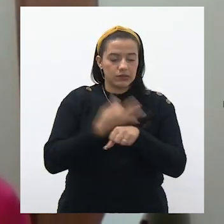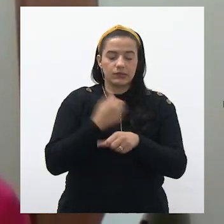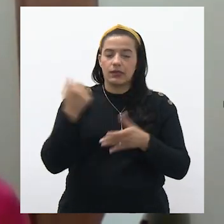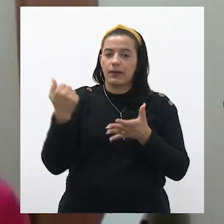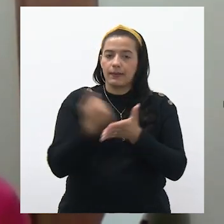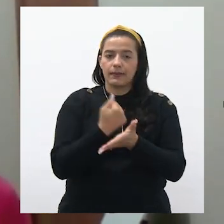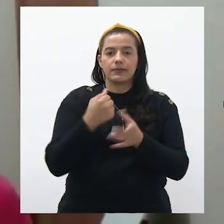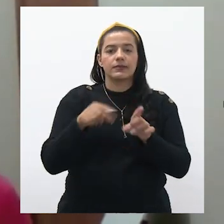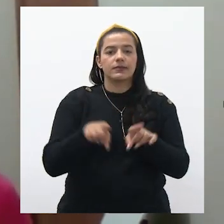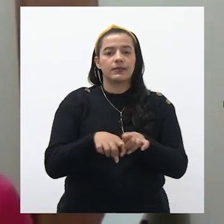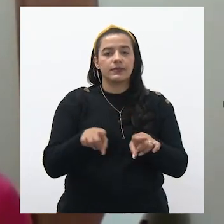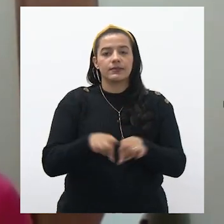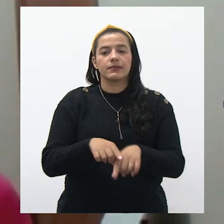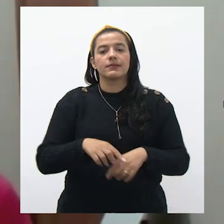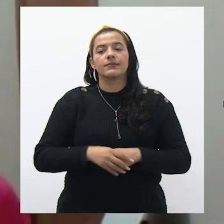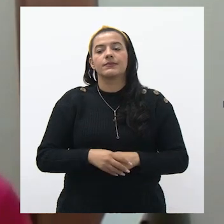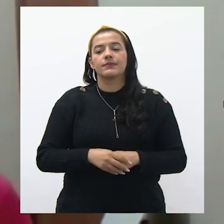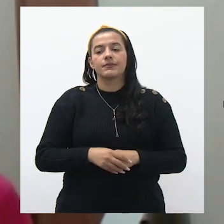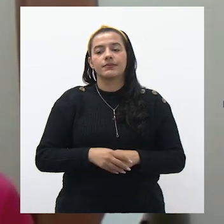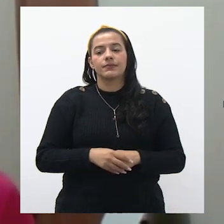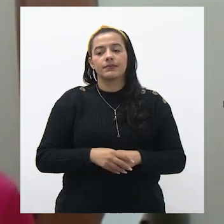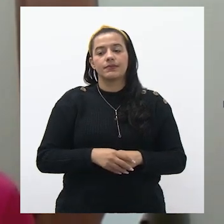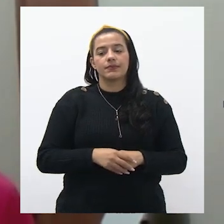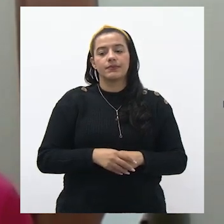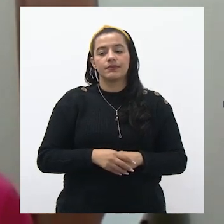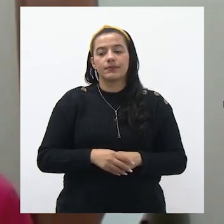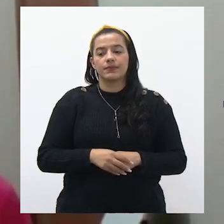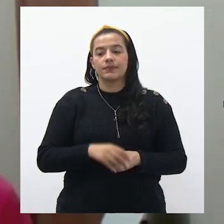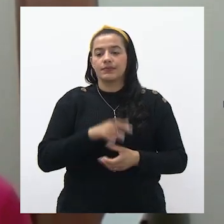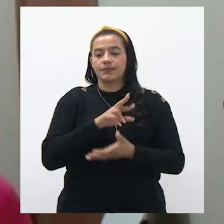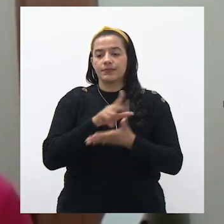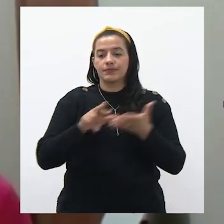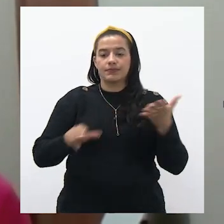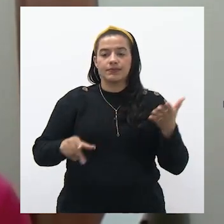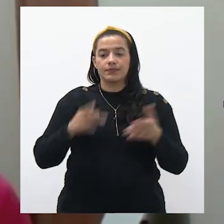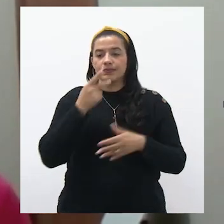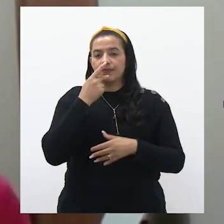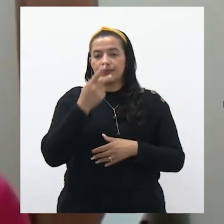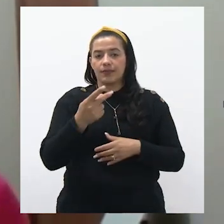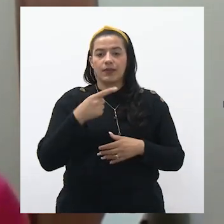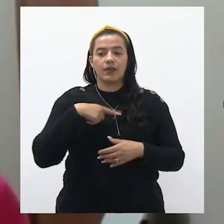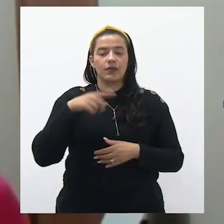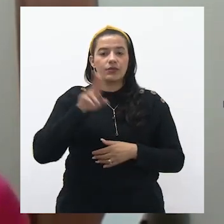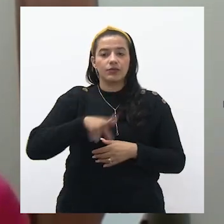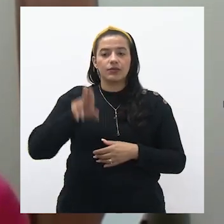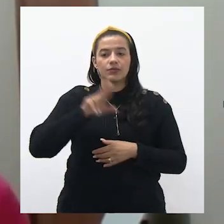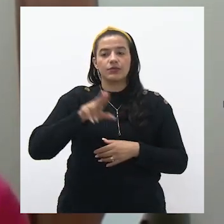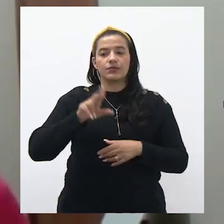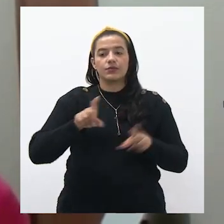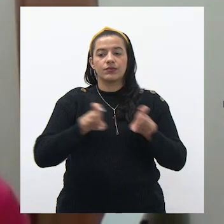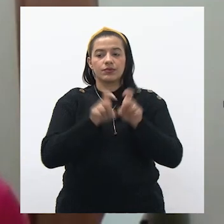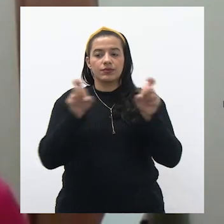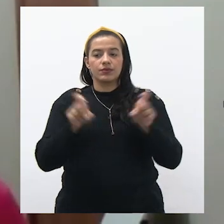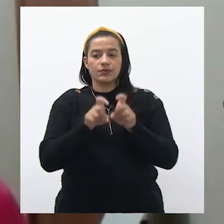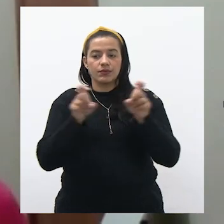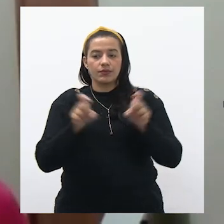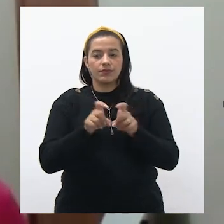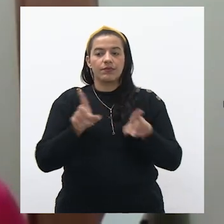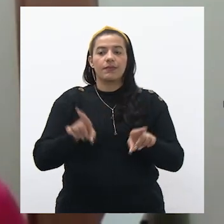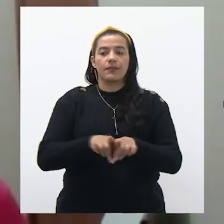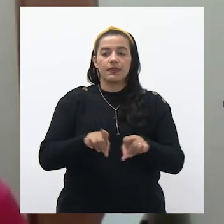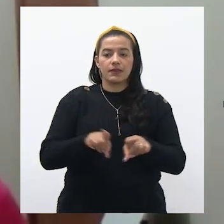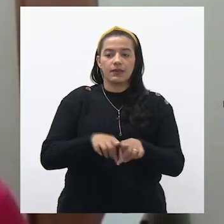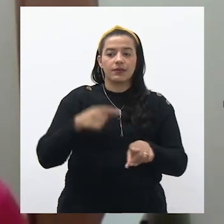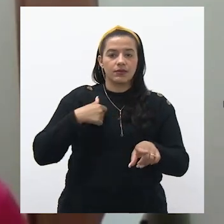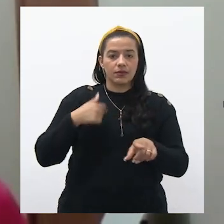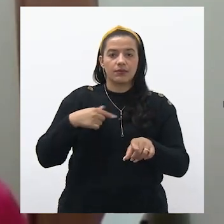a Vanusa comenta. Eu estou vendo aqui o pessoal falando, eu estou usando meu computador. Então, eu também tive que